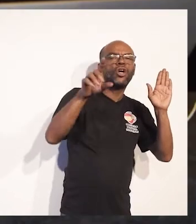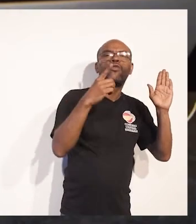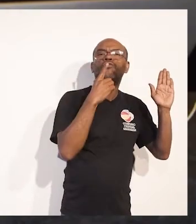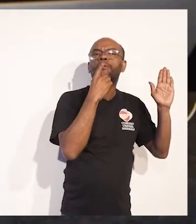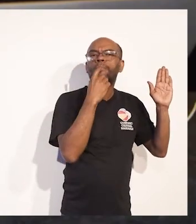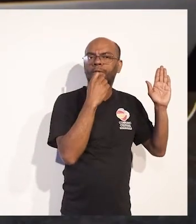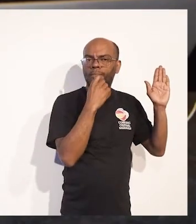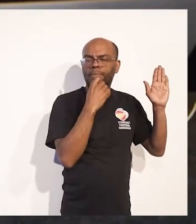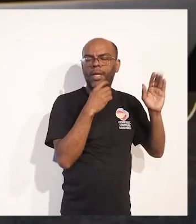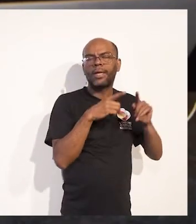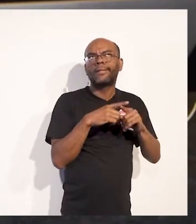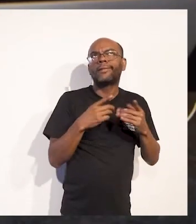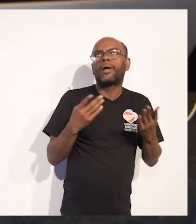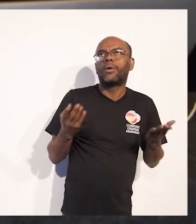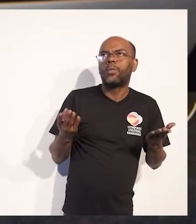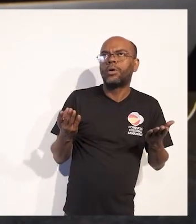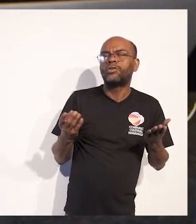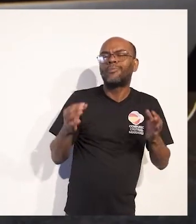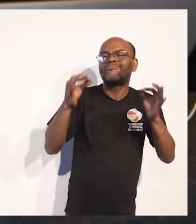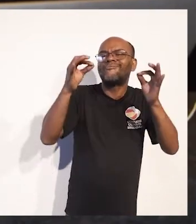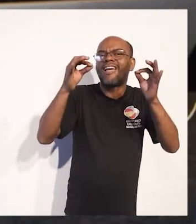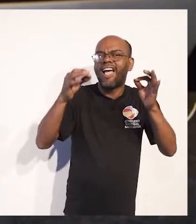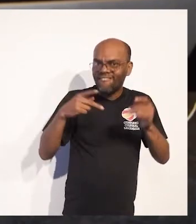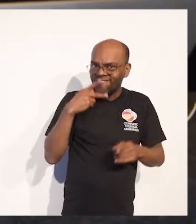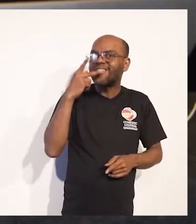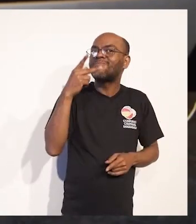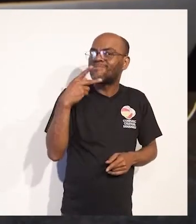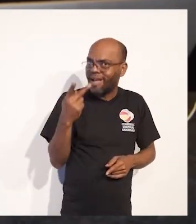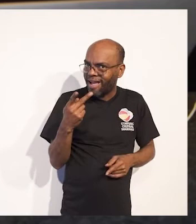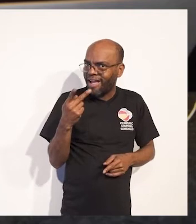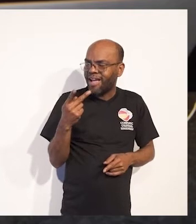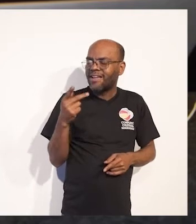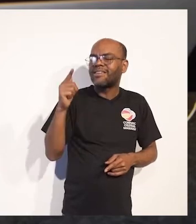vermelho. Então a gente pode afirmar aquilo que